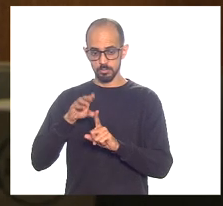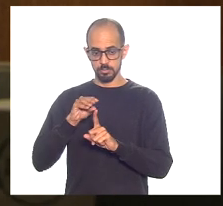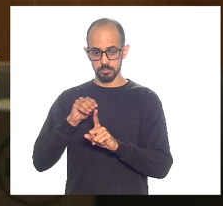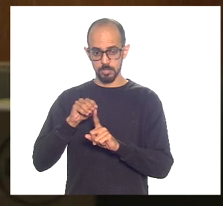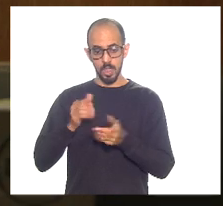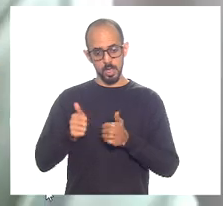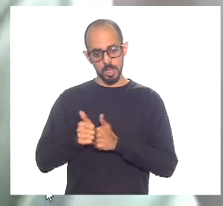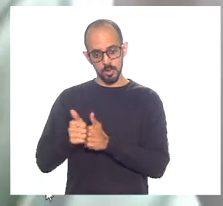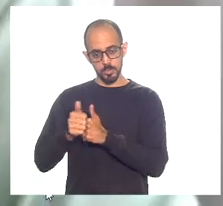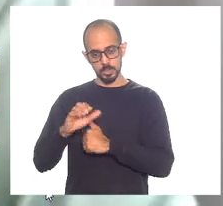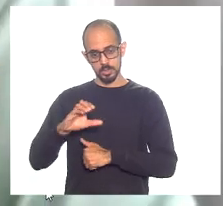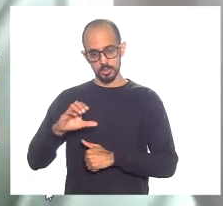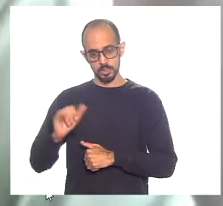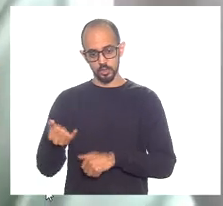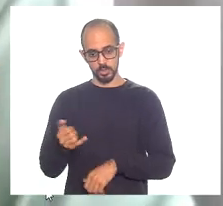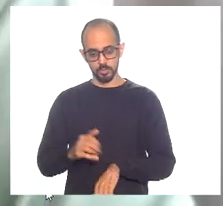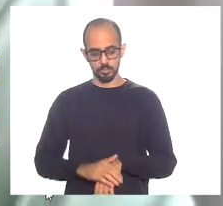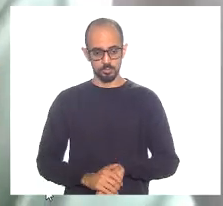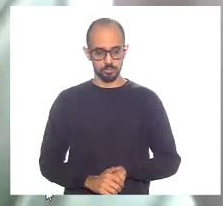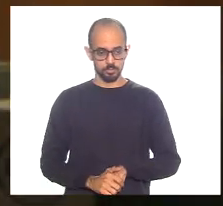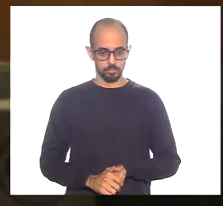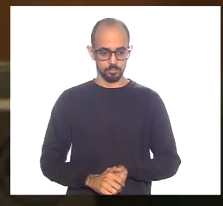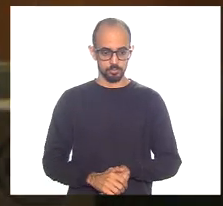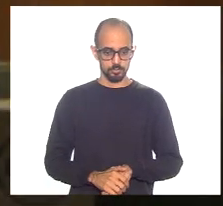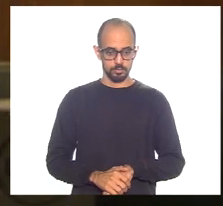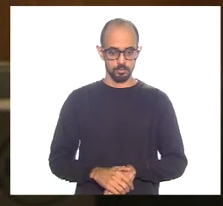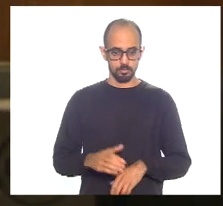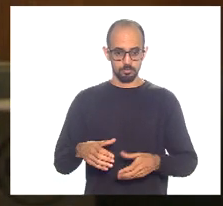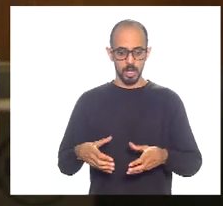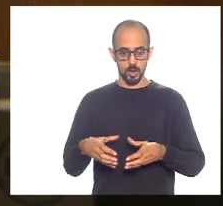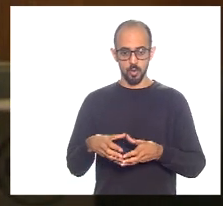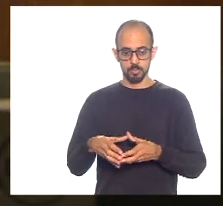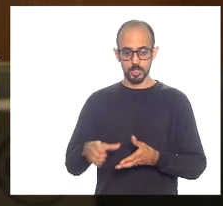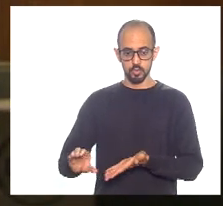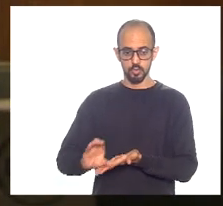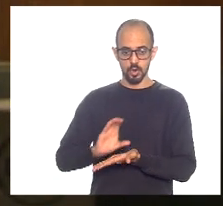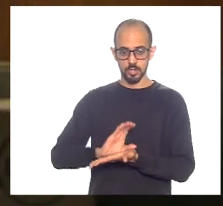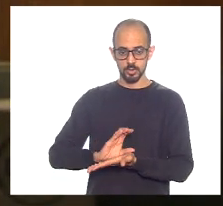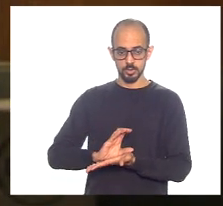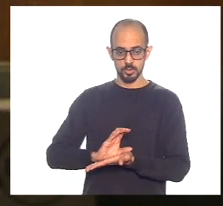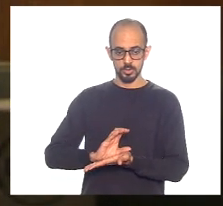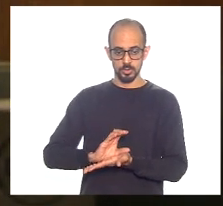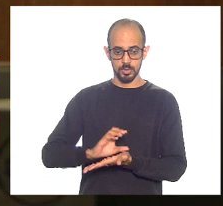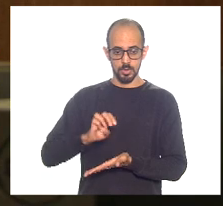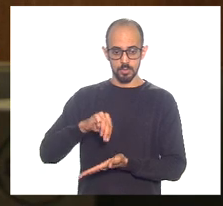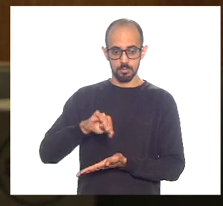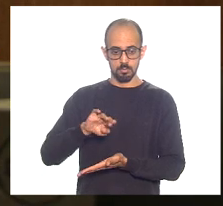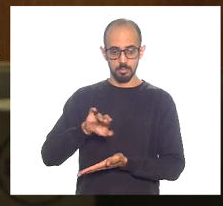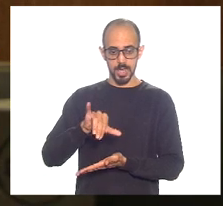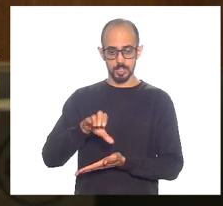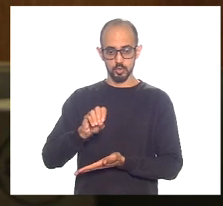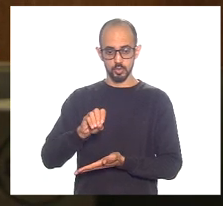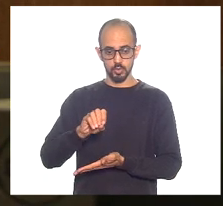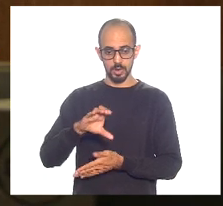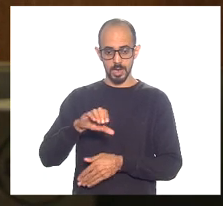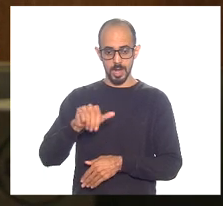Acompanhe, senhor presidente. Pela Comissão de Orçamento, deputado Márcio Canella.